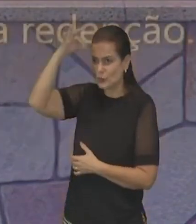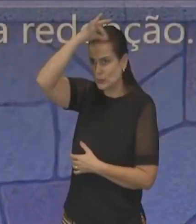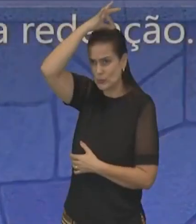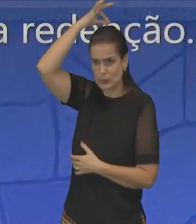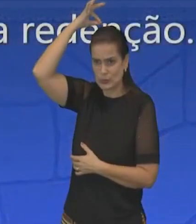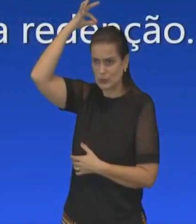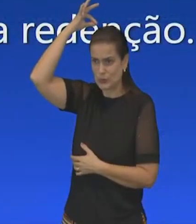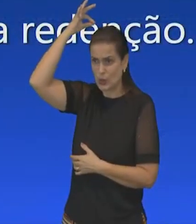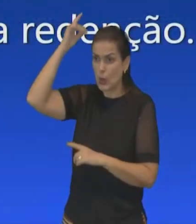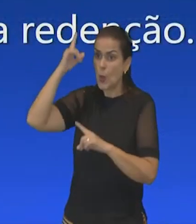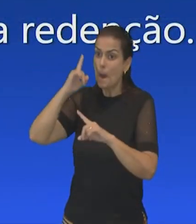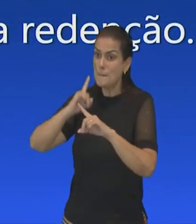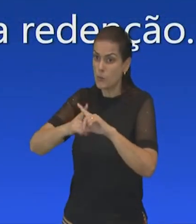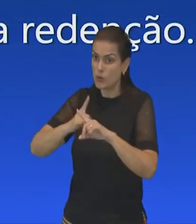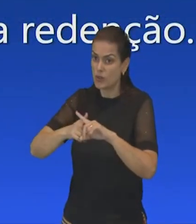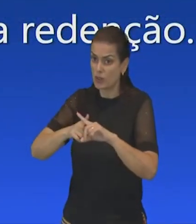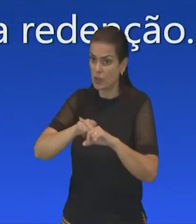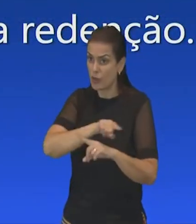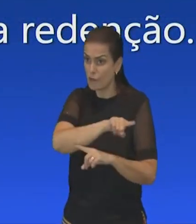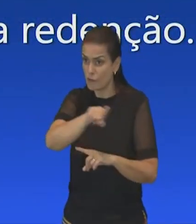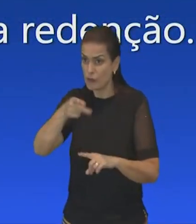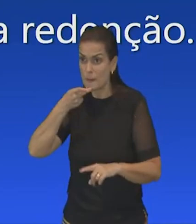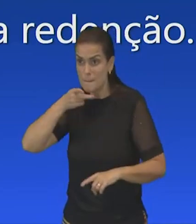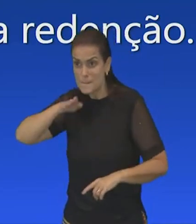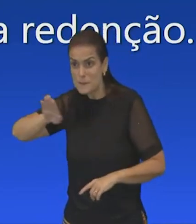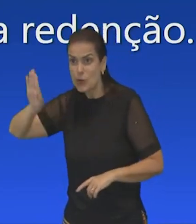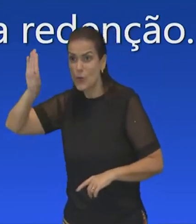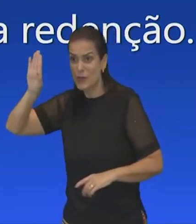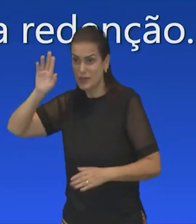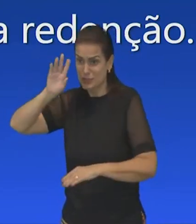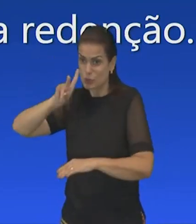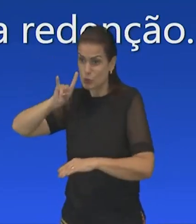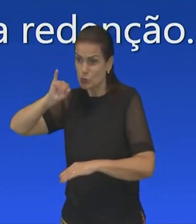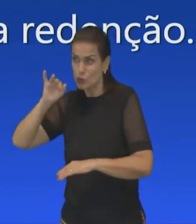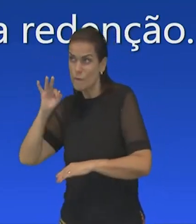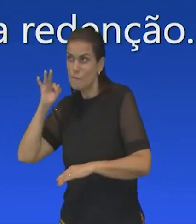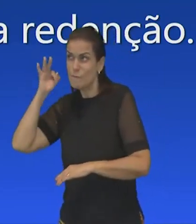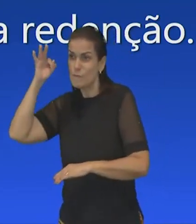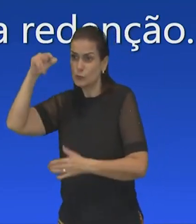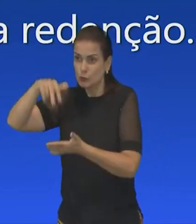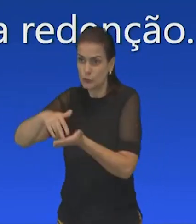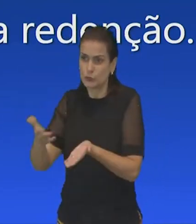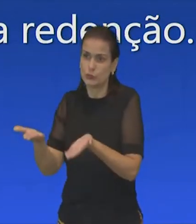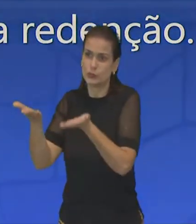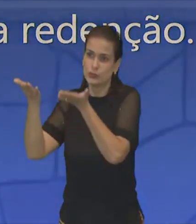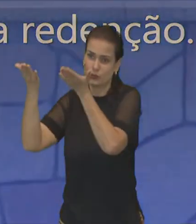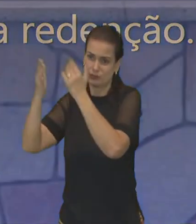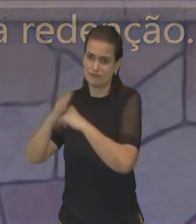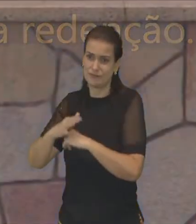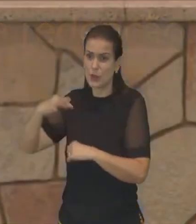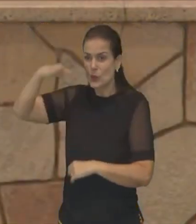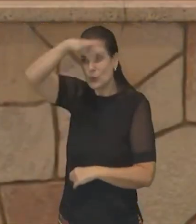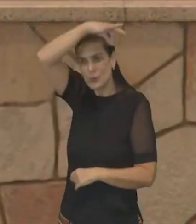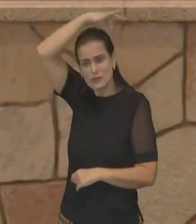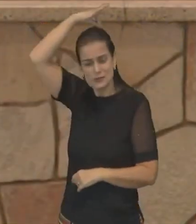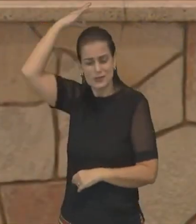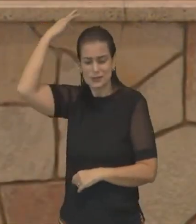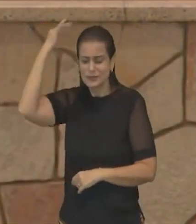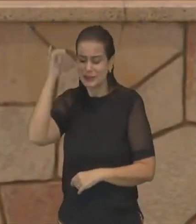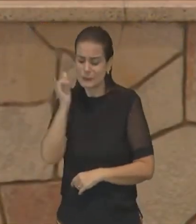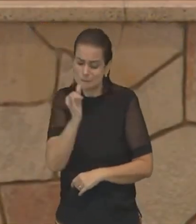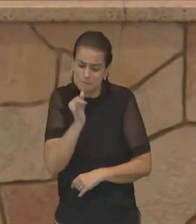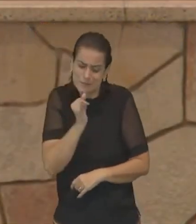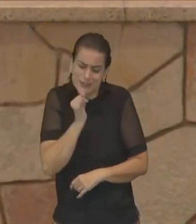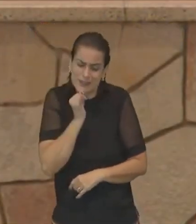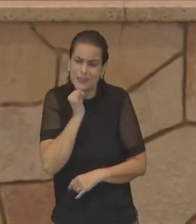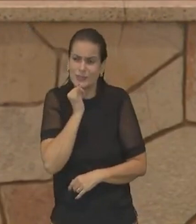dia da redenção. Estas coisas, queridos, entristecem o Espírito Santo de Deus.